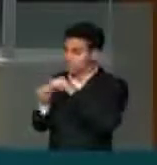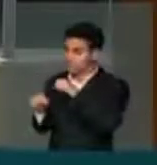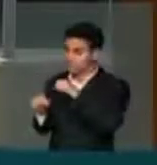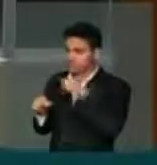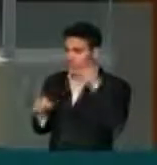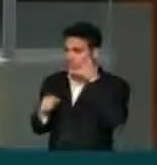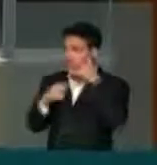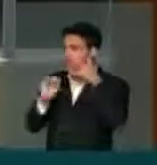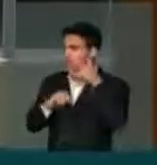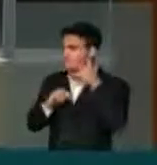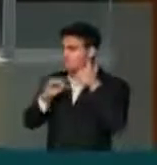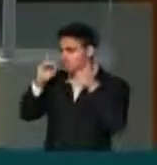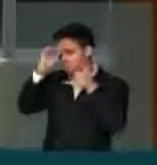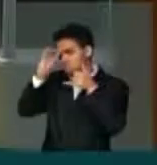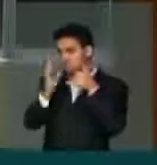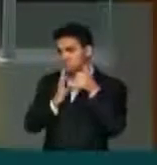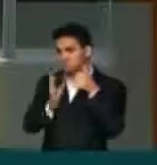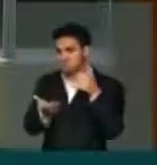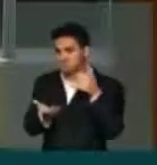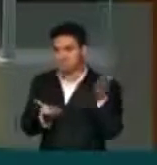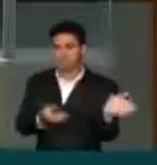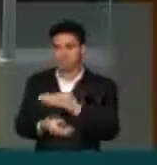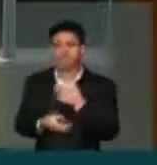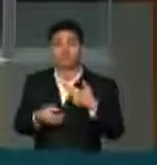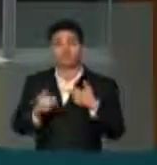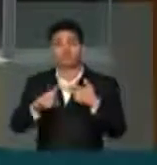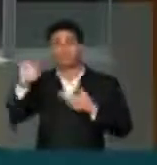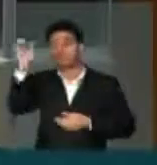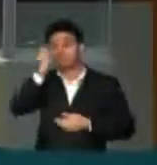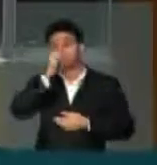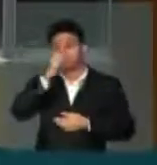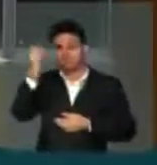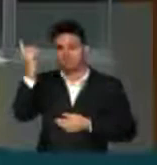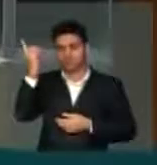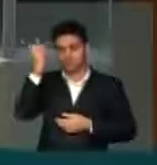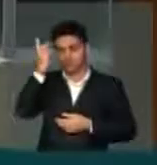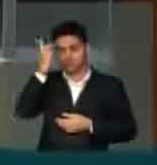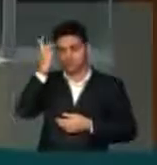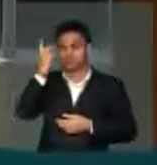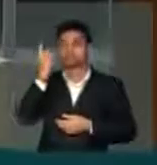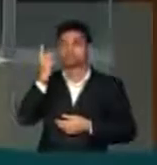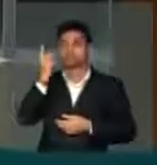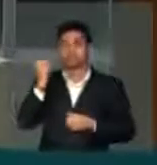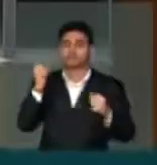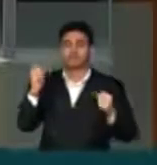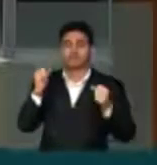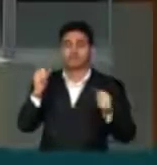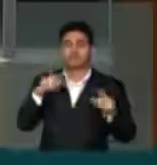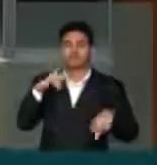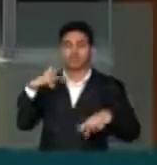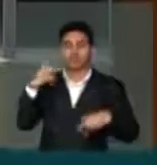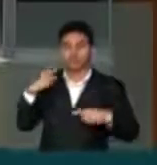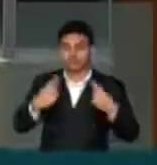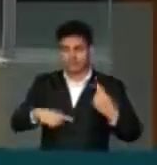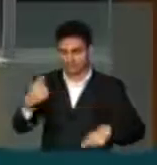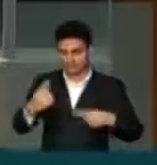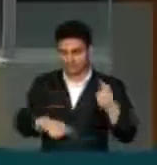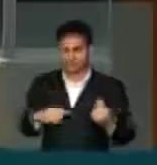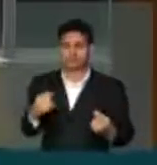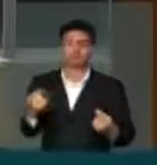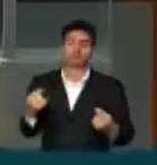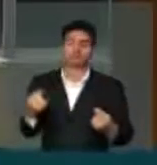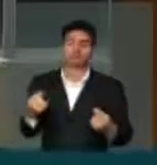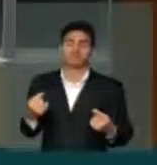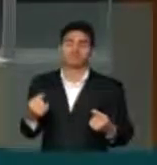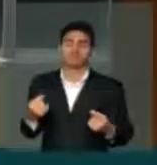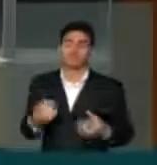país, no sábado, em São Paulo, uma manifestação política, uma parcela